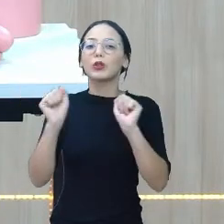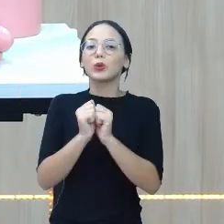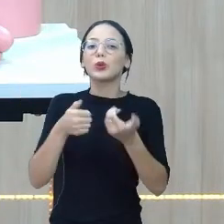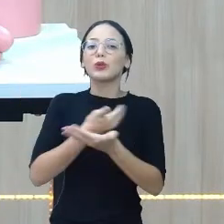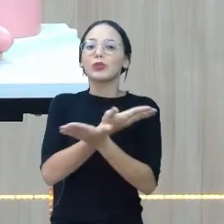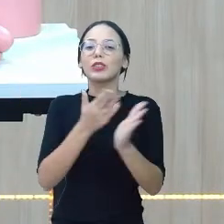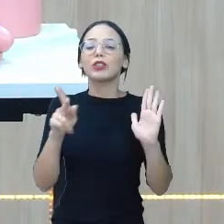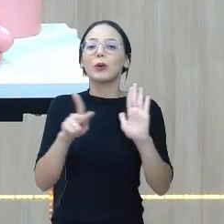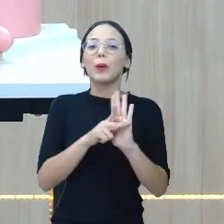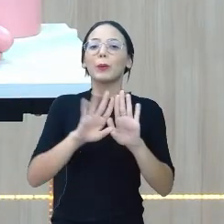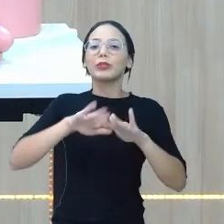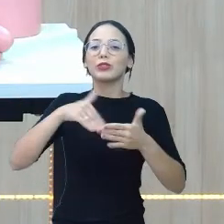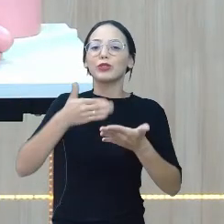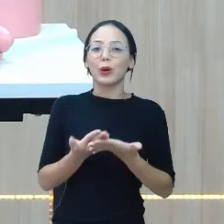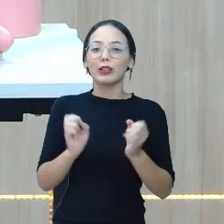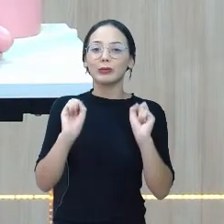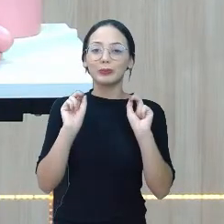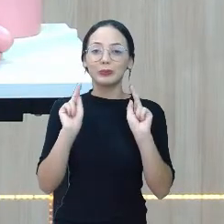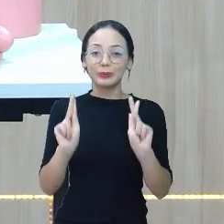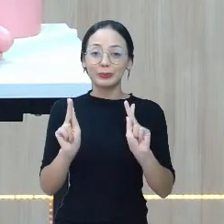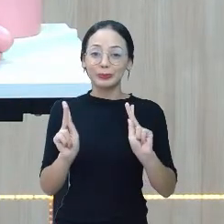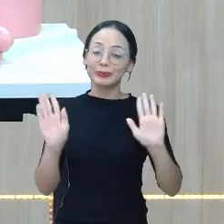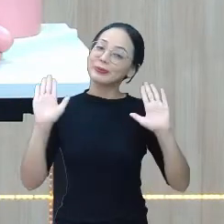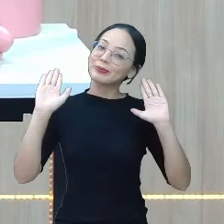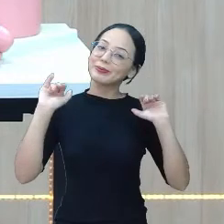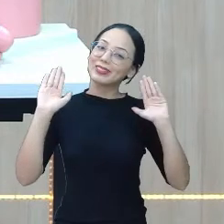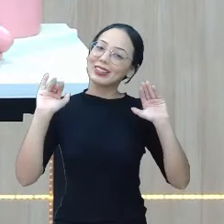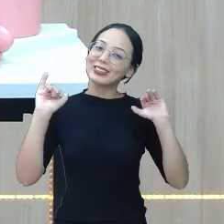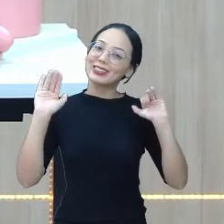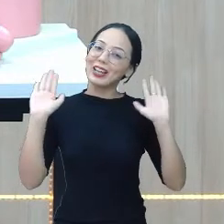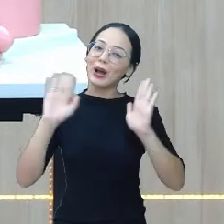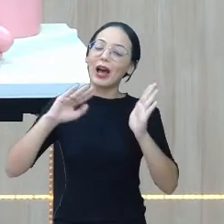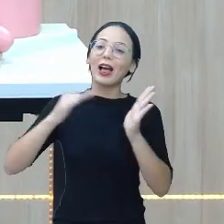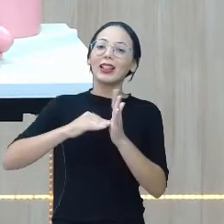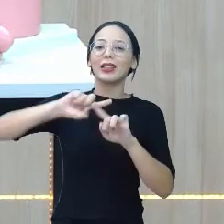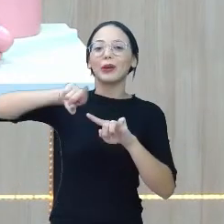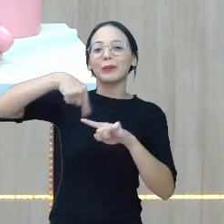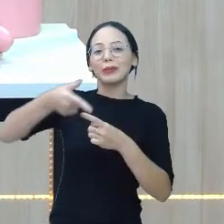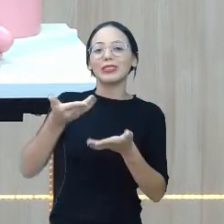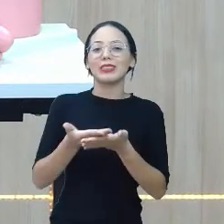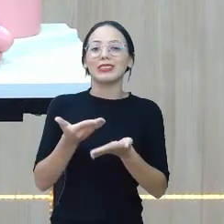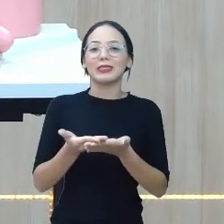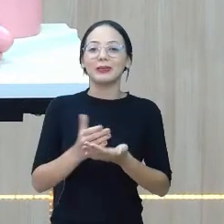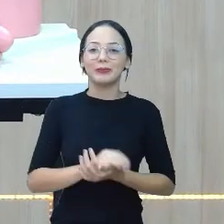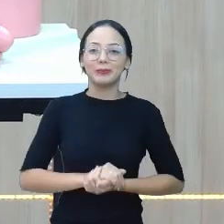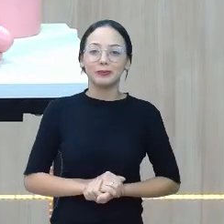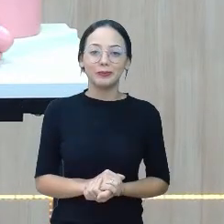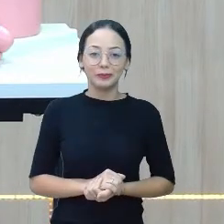lá na escola de vocês, ok? Tchau, pessoal. Até o nosso próximo encontro.